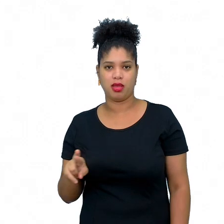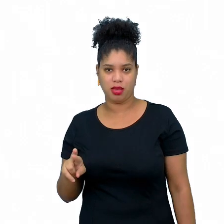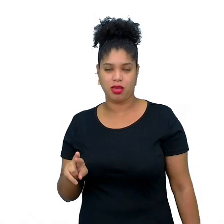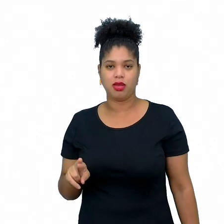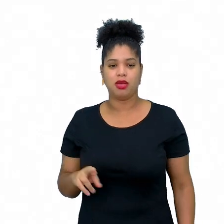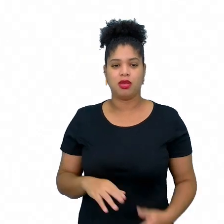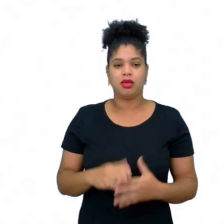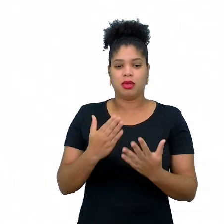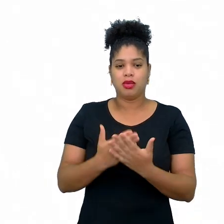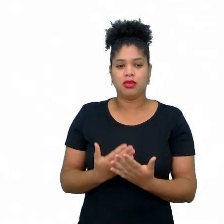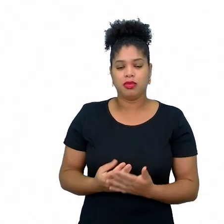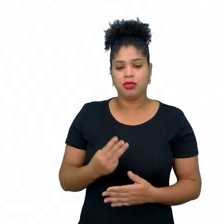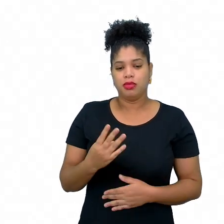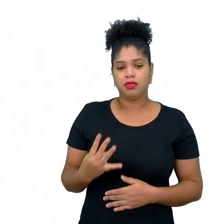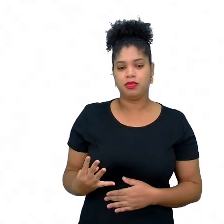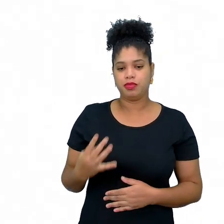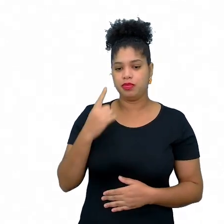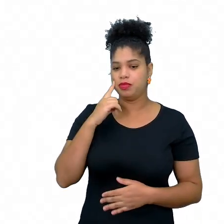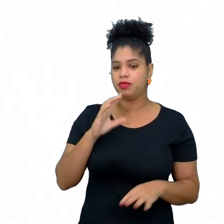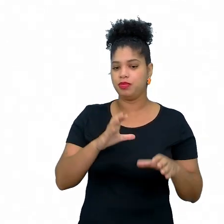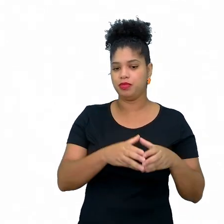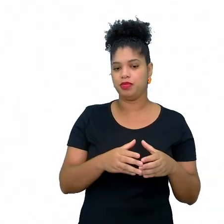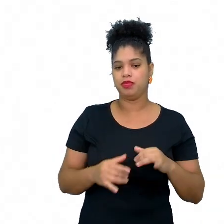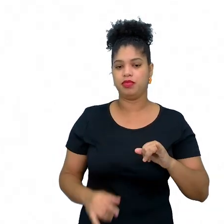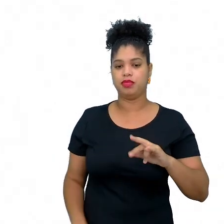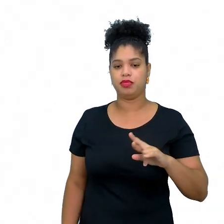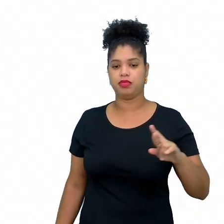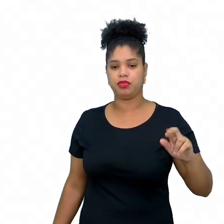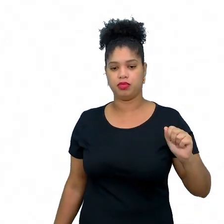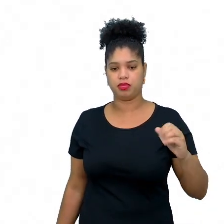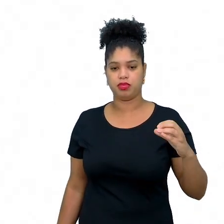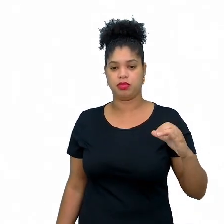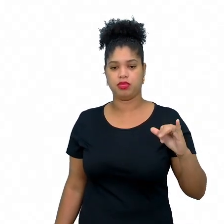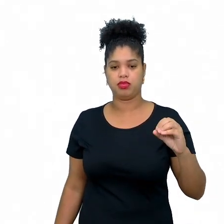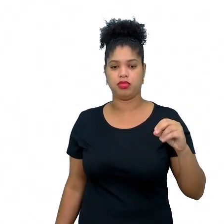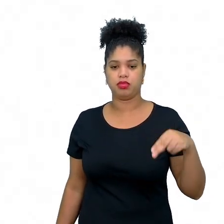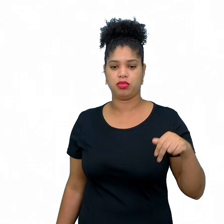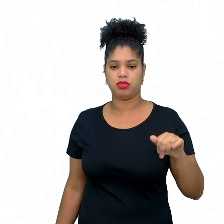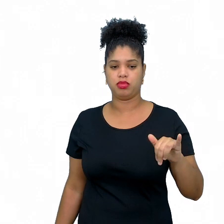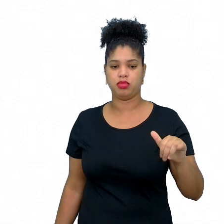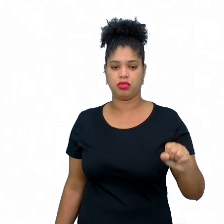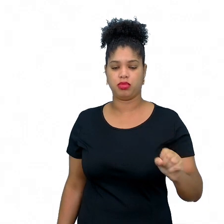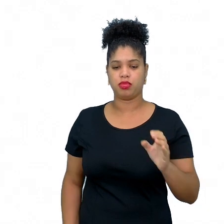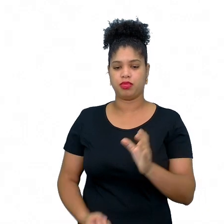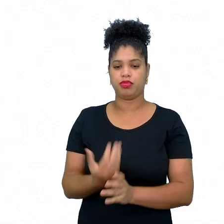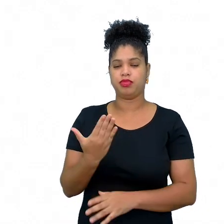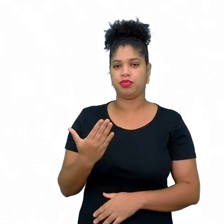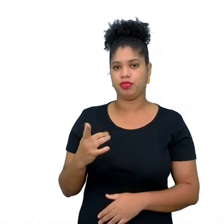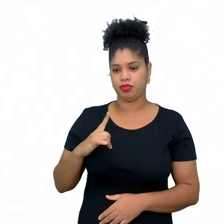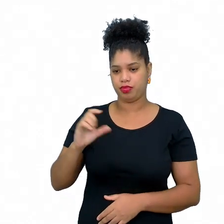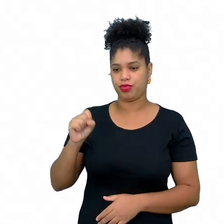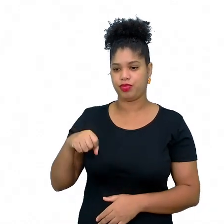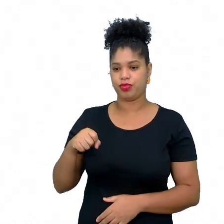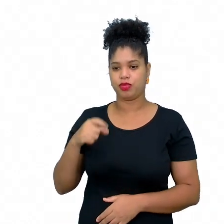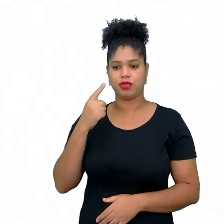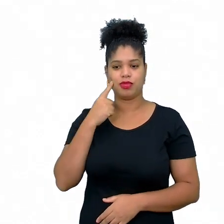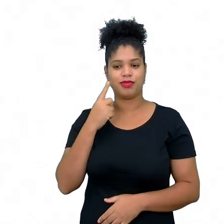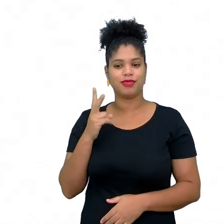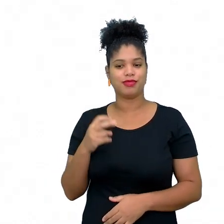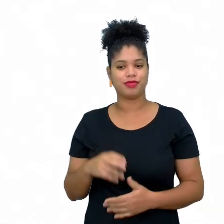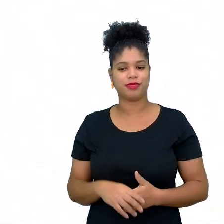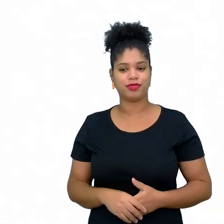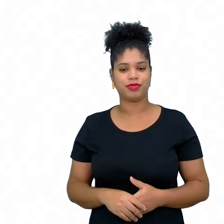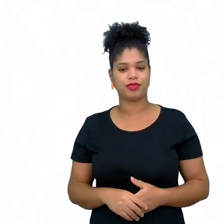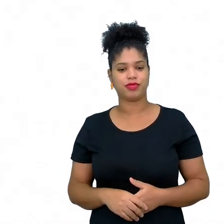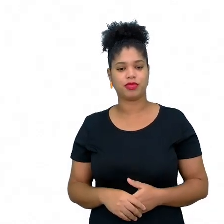3 e 4, conjunto dos irracionais, o surgimento e importância. Nesse momento, vocês têm aqui,